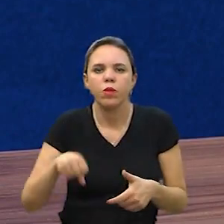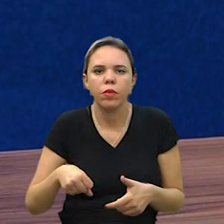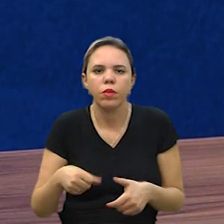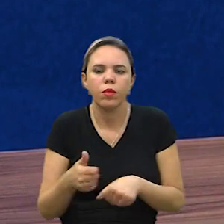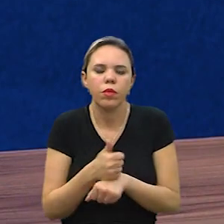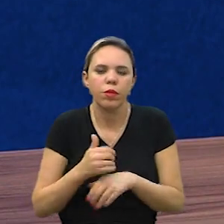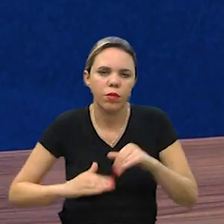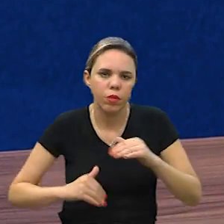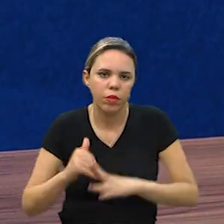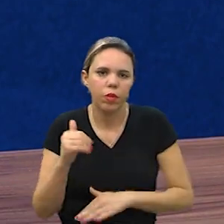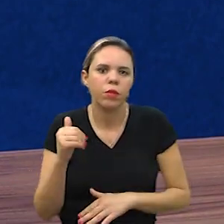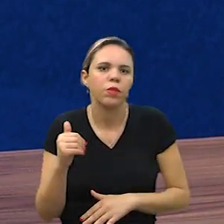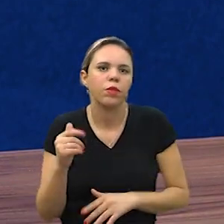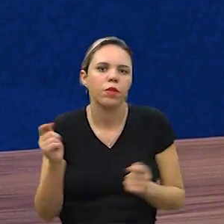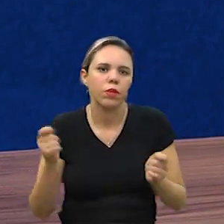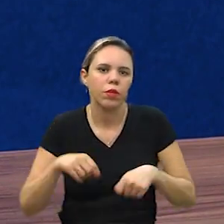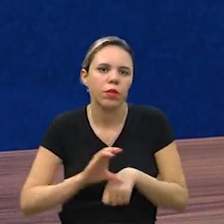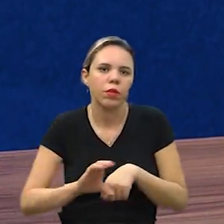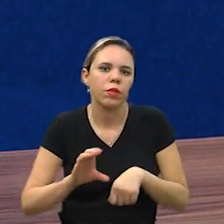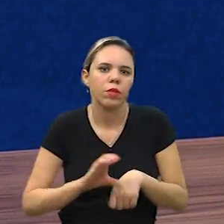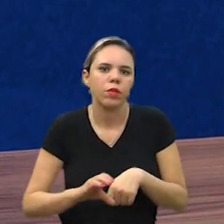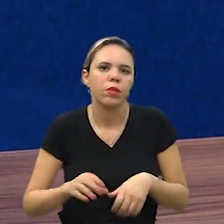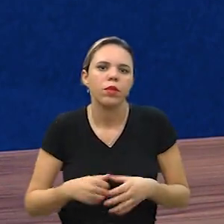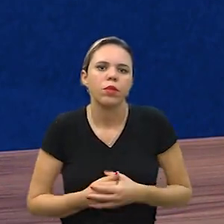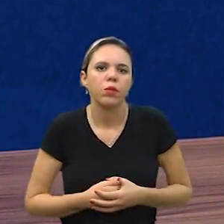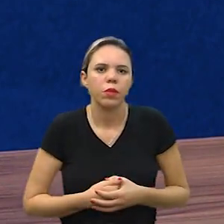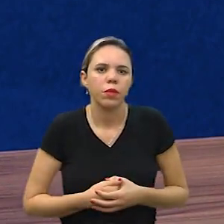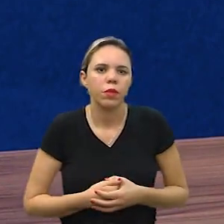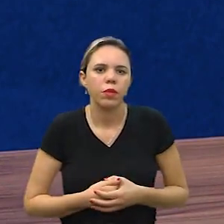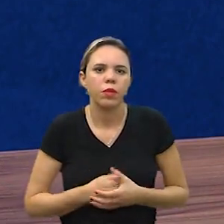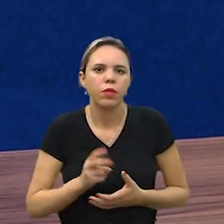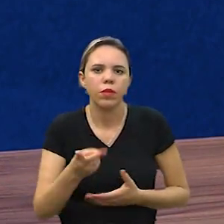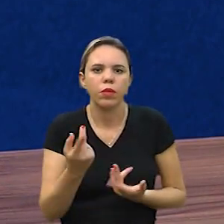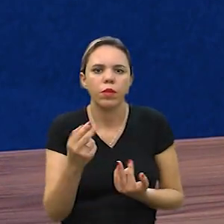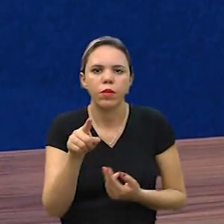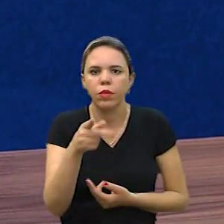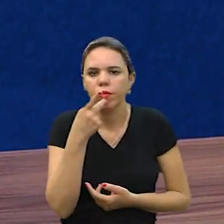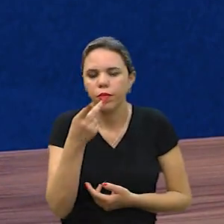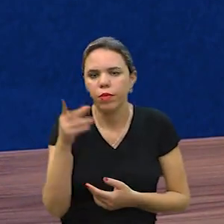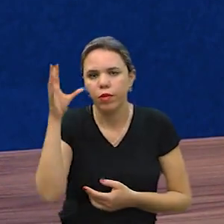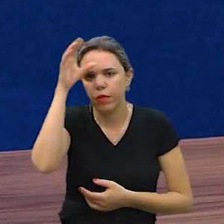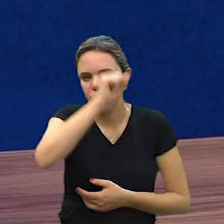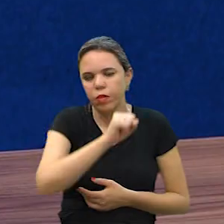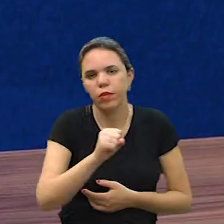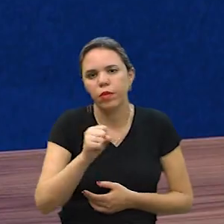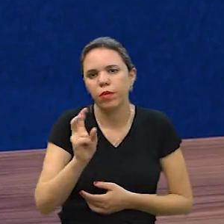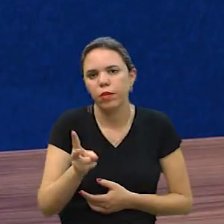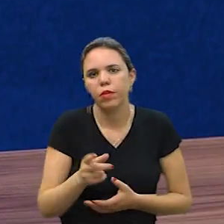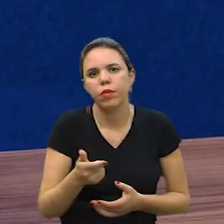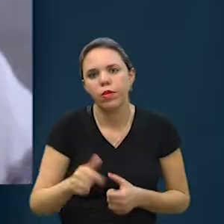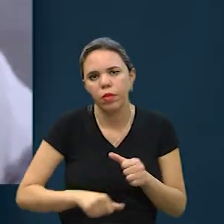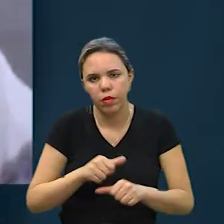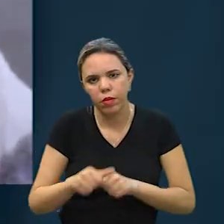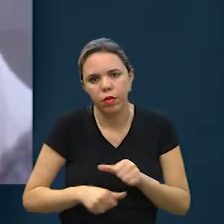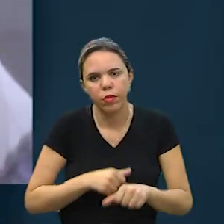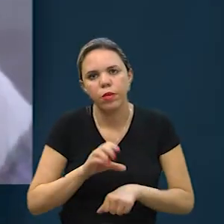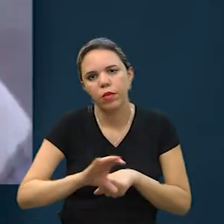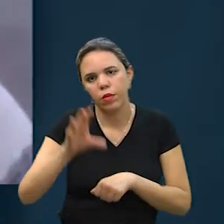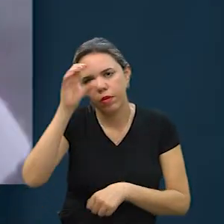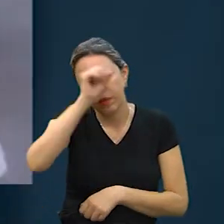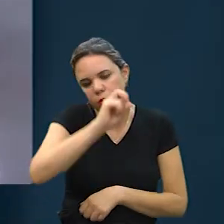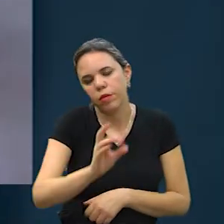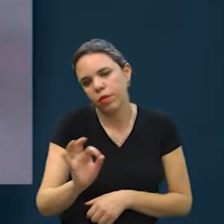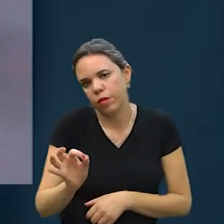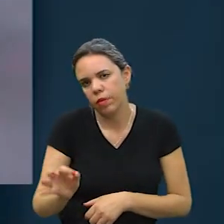pela profissionalização, capacitação e sempre, como você diz, aprender e aprender.